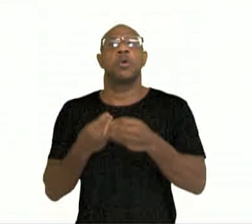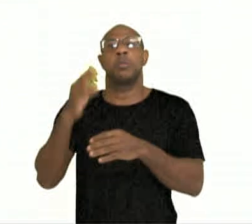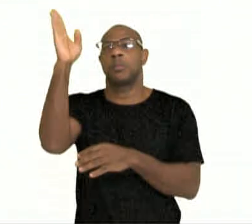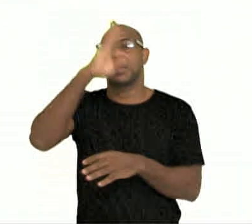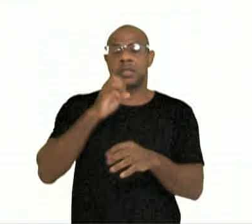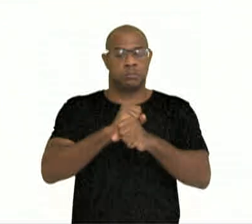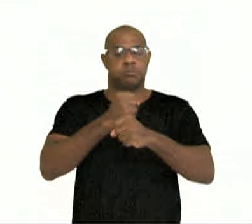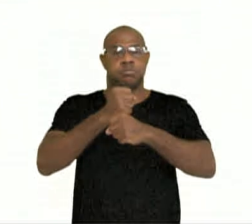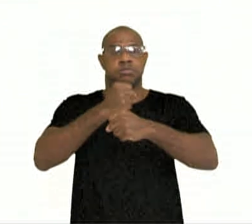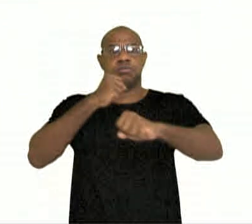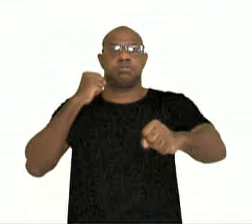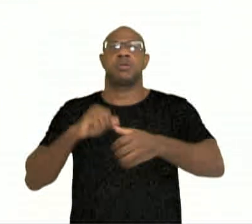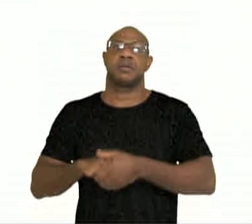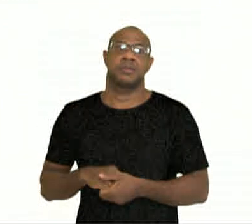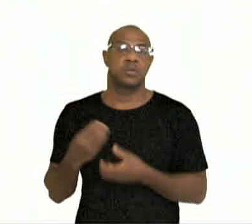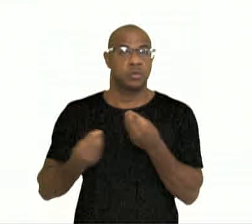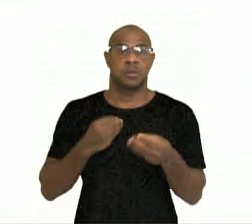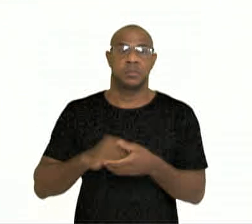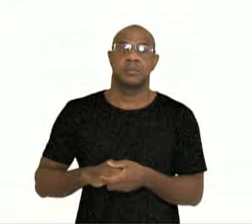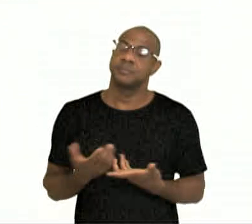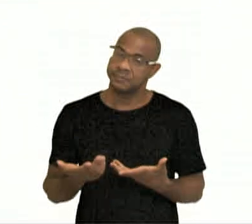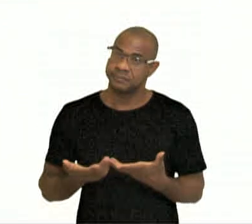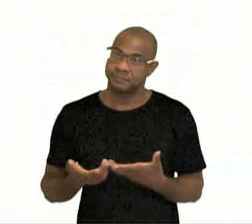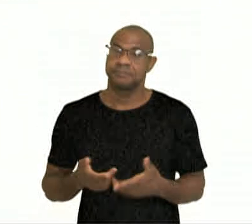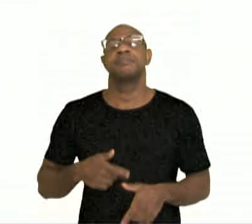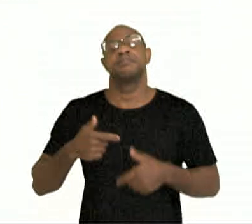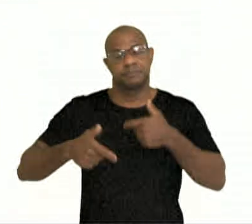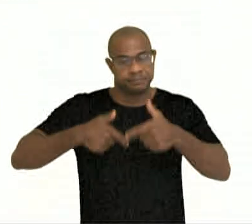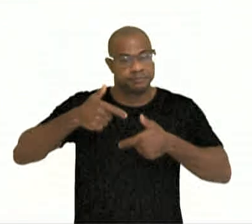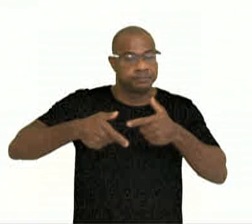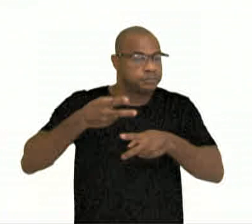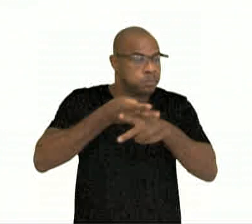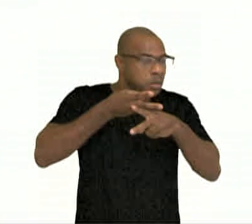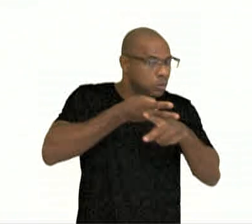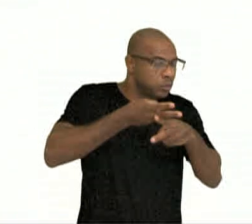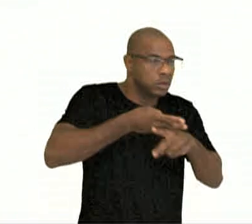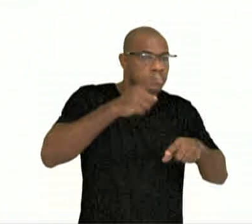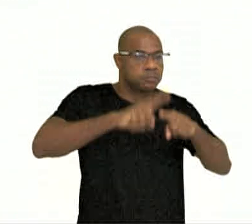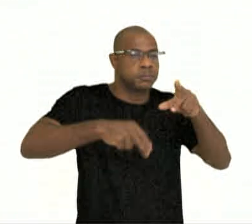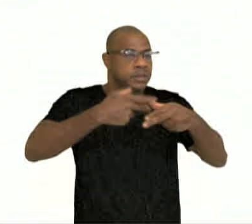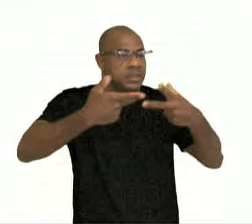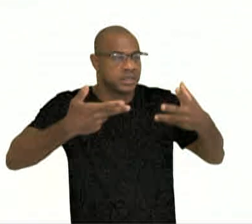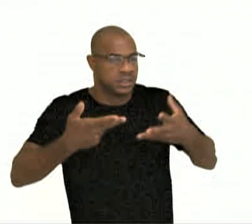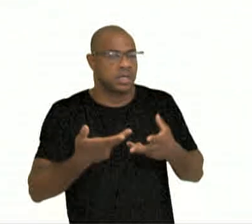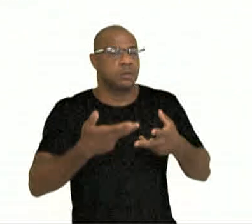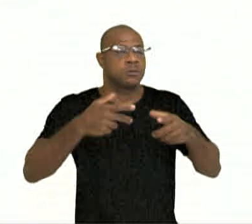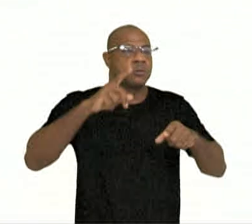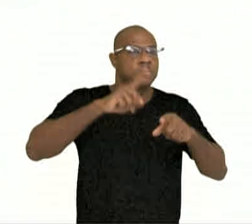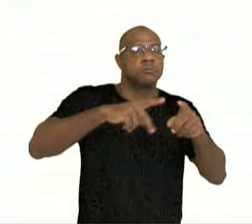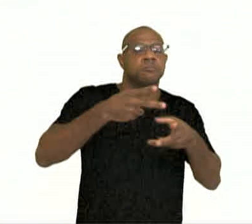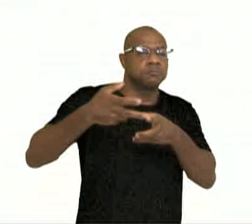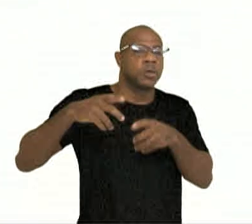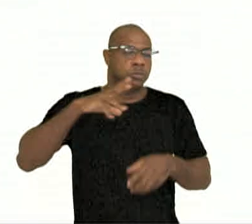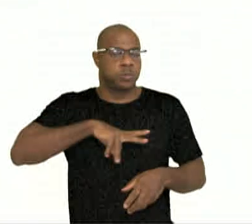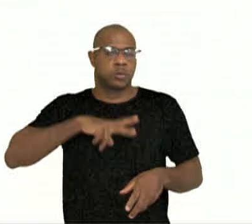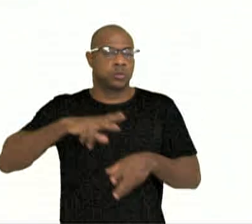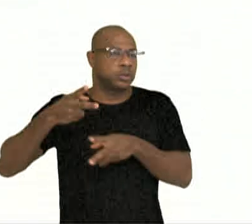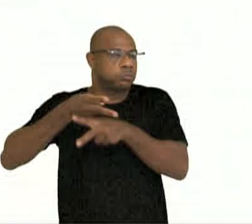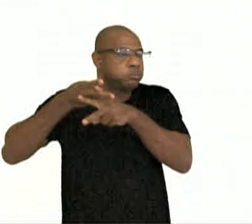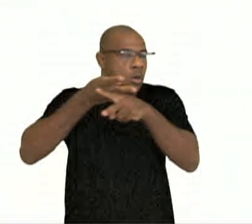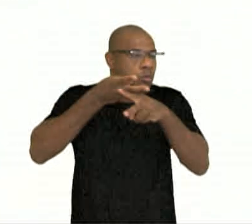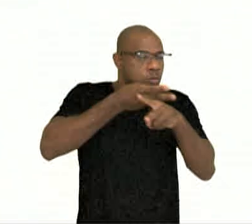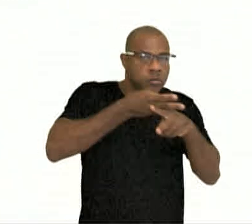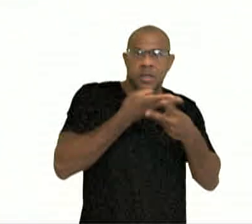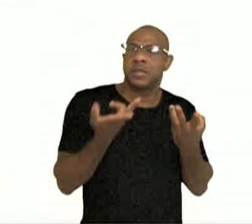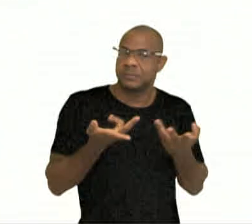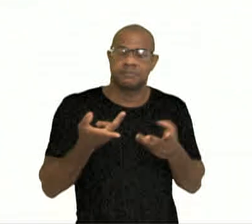que era aquele tamanho inicial? Através da busca por recursos ali feita para o interior pelos portugueses, né? Na direção das